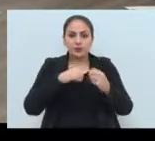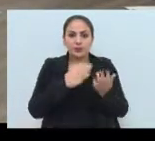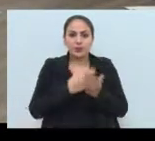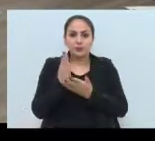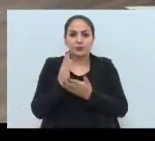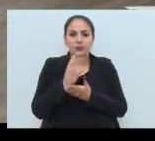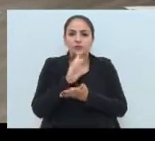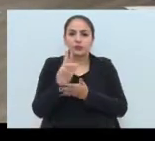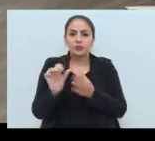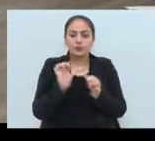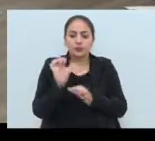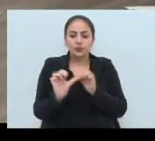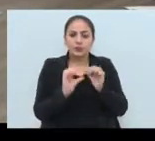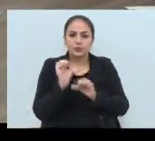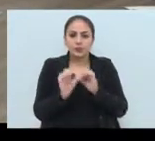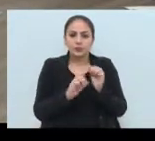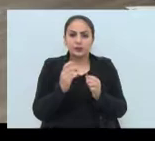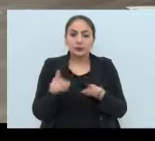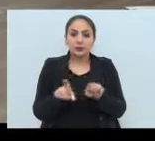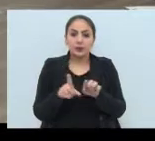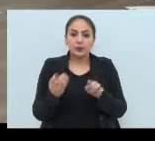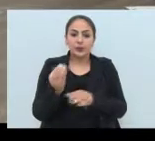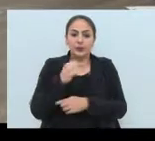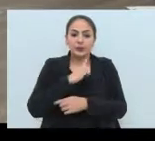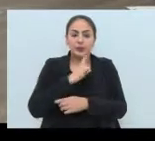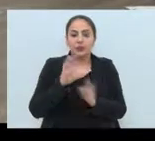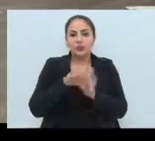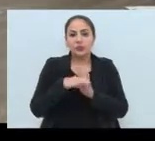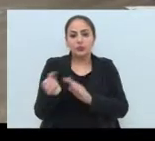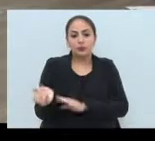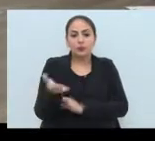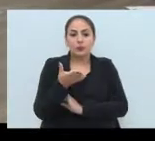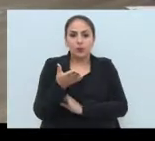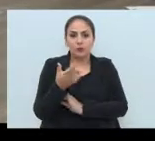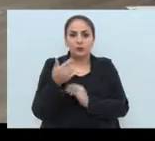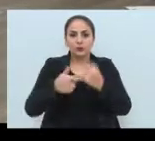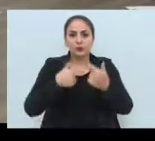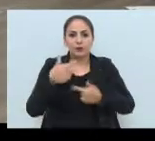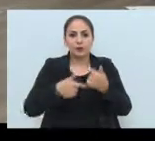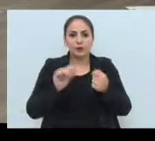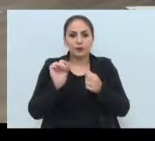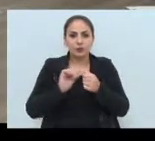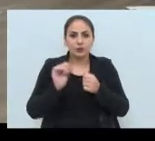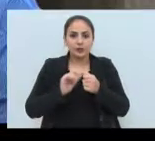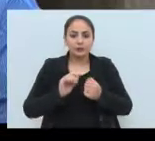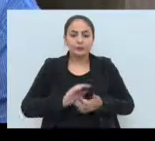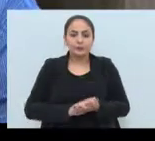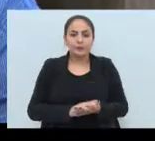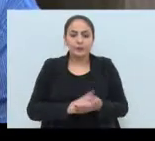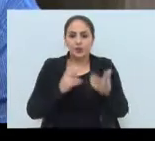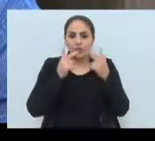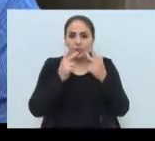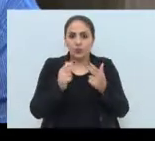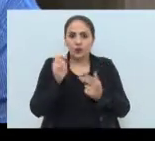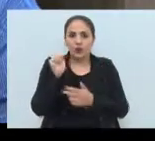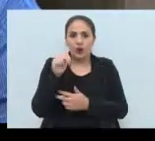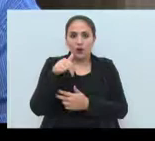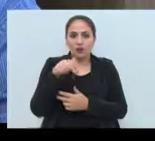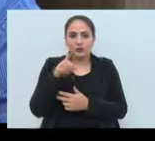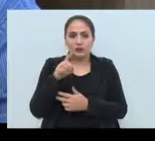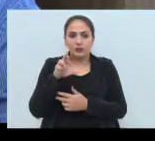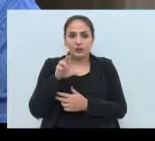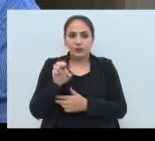passar por uma série de alterações que incluem conceitos mais modernos no serviço oferecido aos usuários. Conforme André